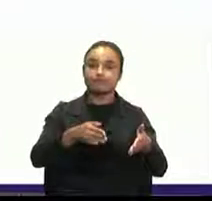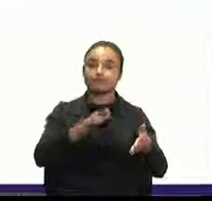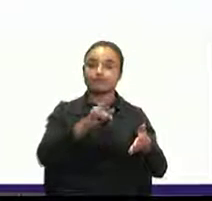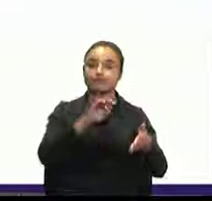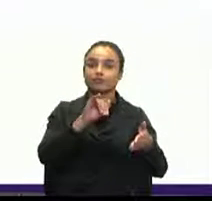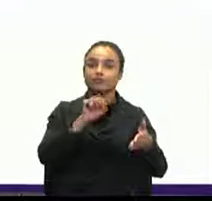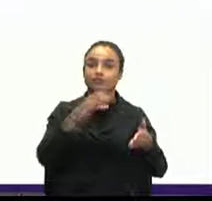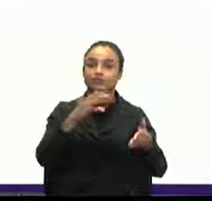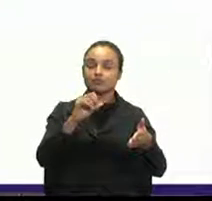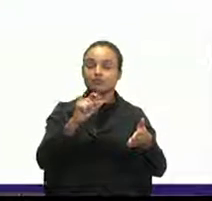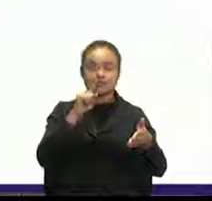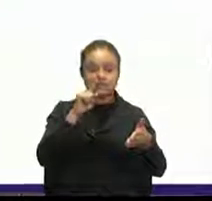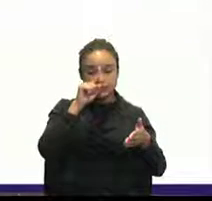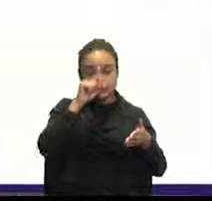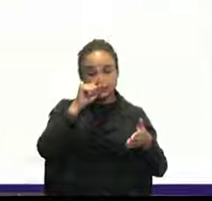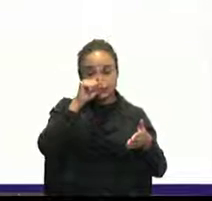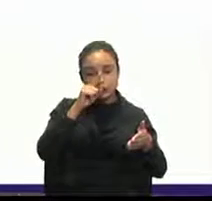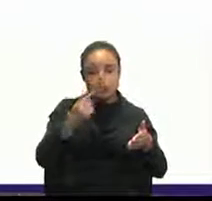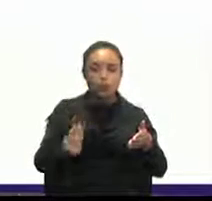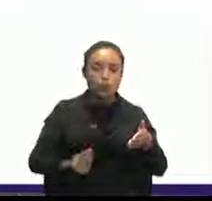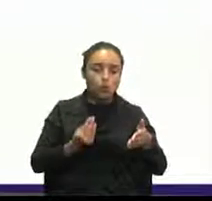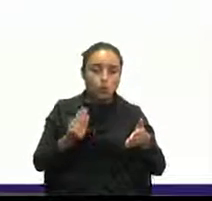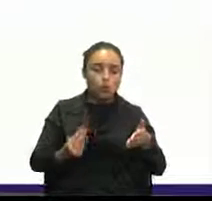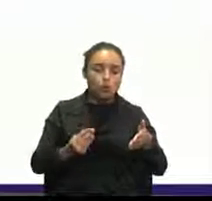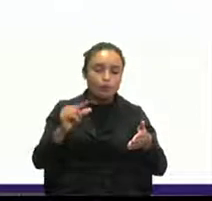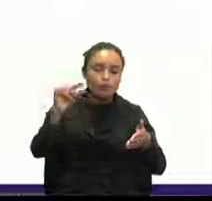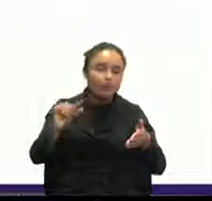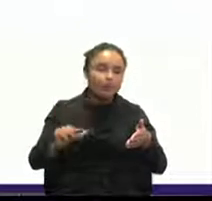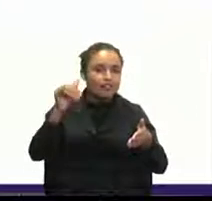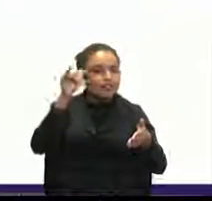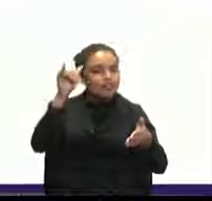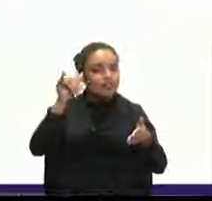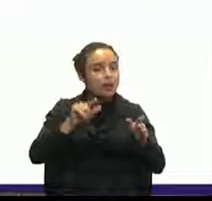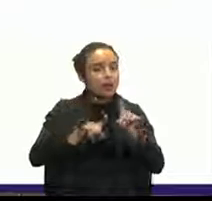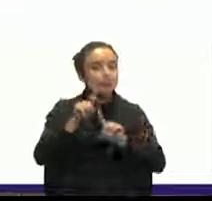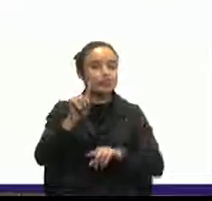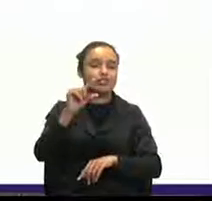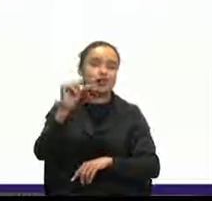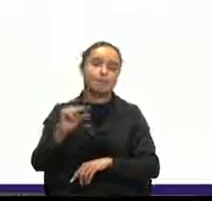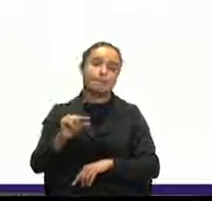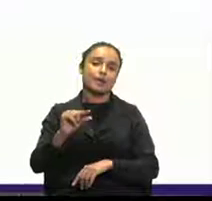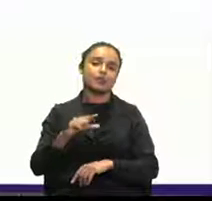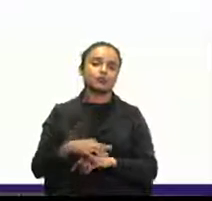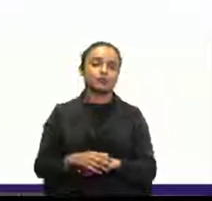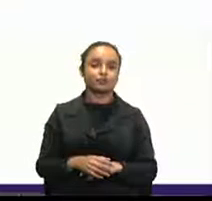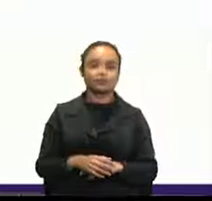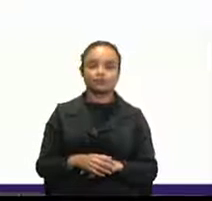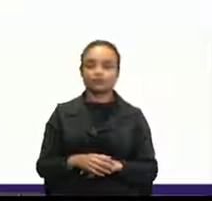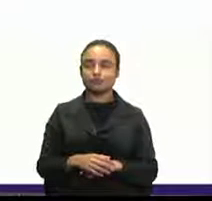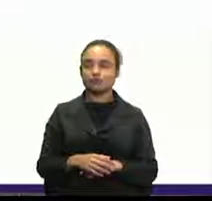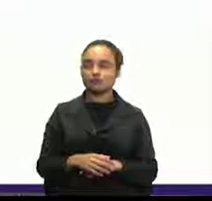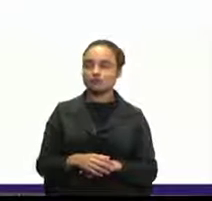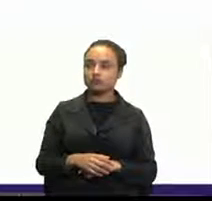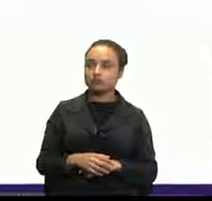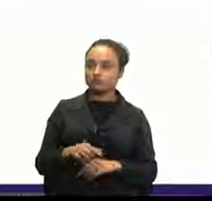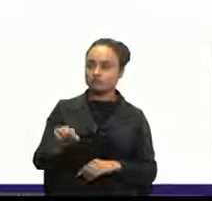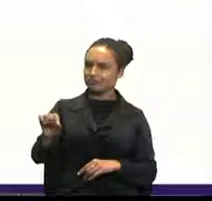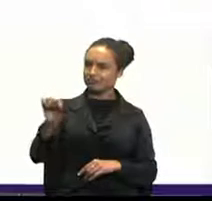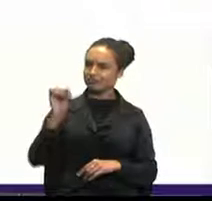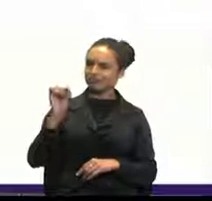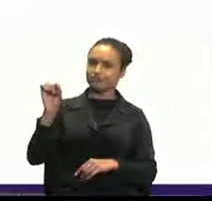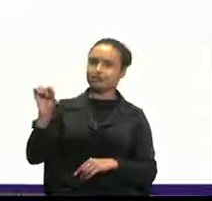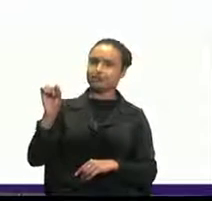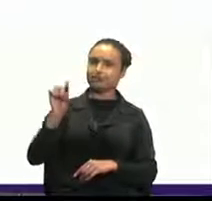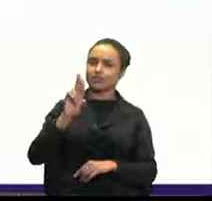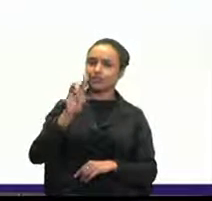entender como administrar esses riscos minimizar esses riscos e como mensurar los tudo bem mas o que é um risco o